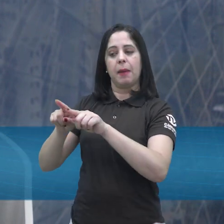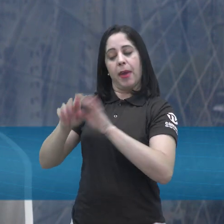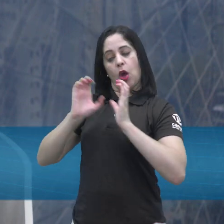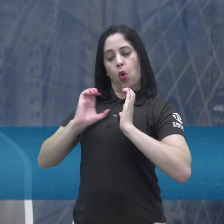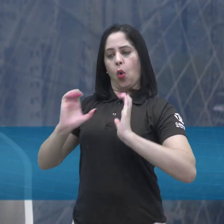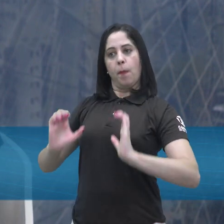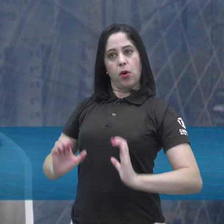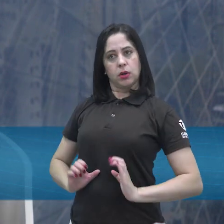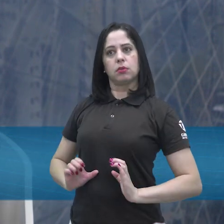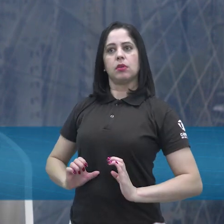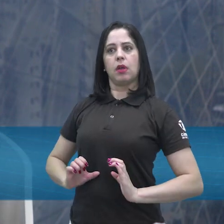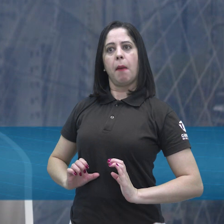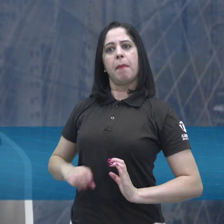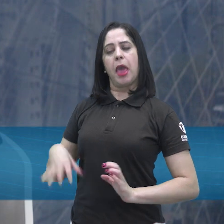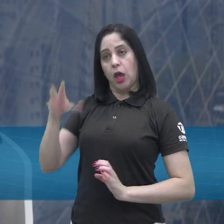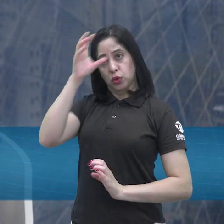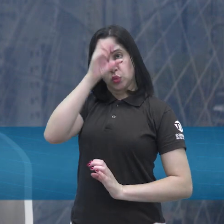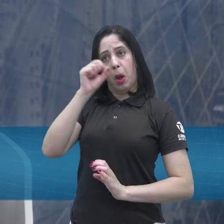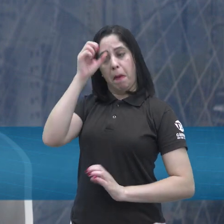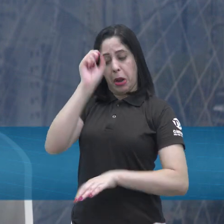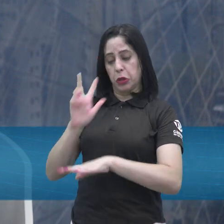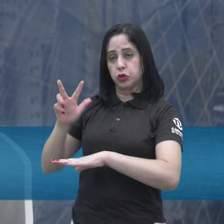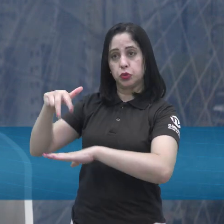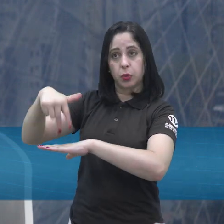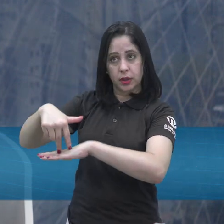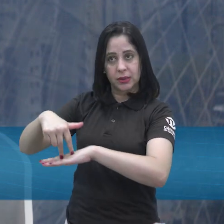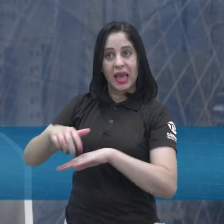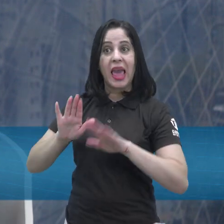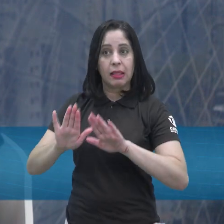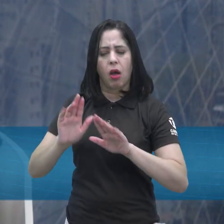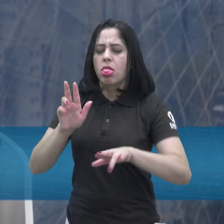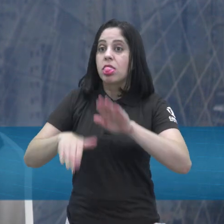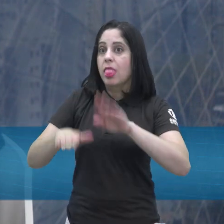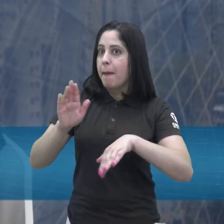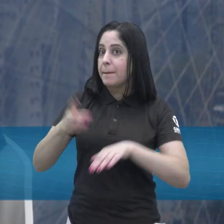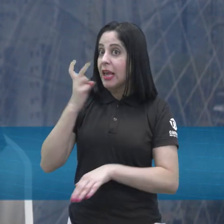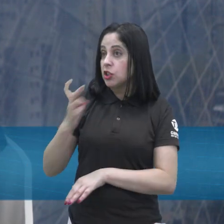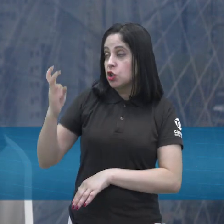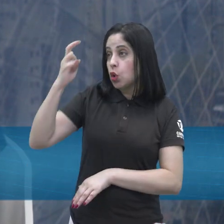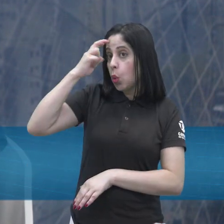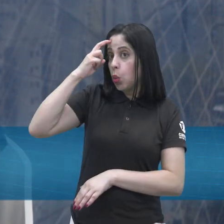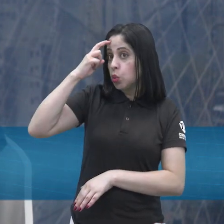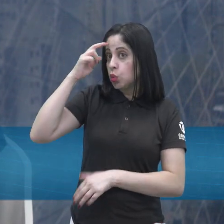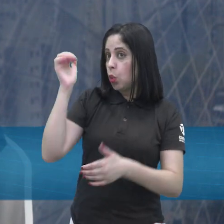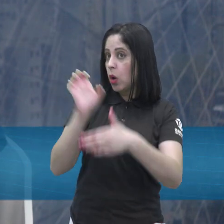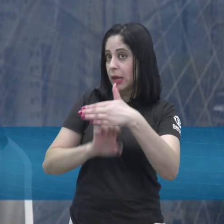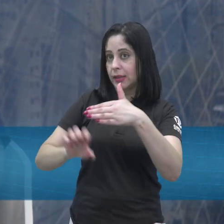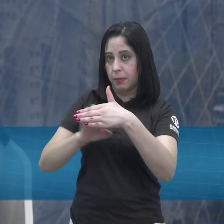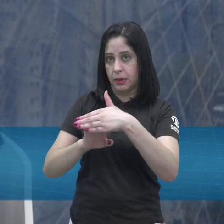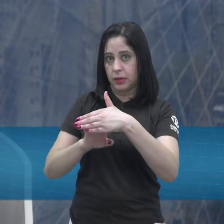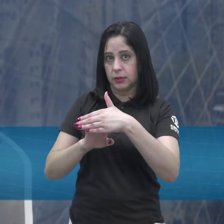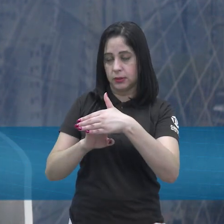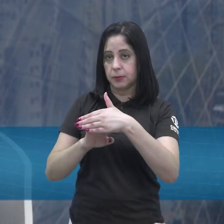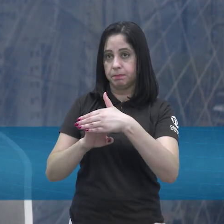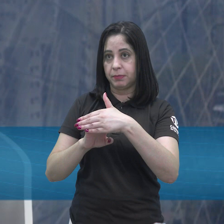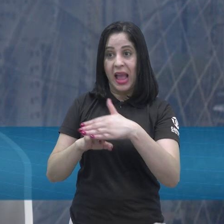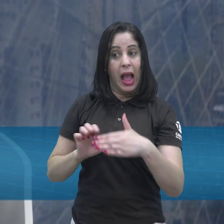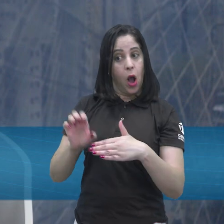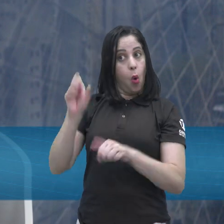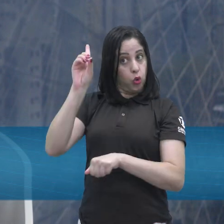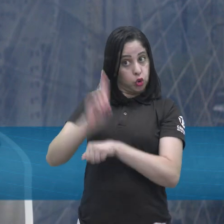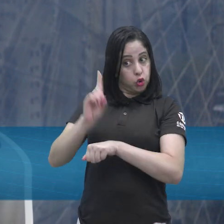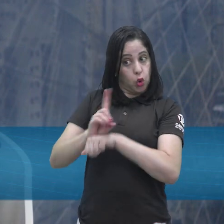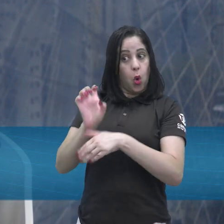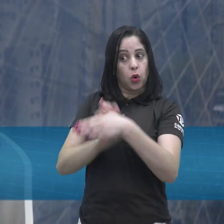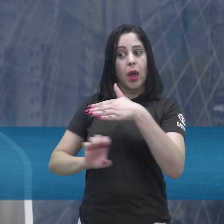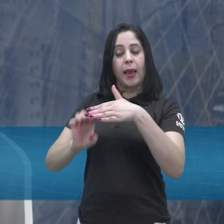trabalhar as questões comportamentais. Então, depende muito da cultura da empresa, como disse a nossa consultora, né? Você vai determinar, a